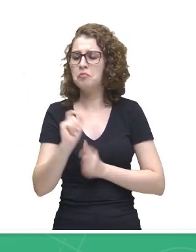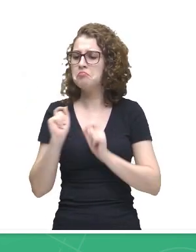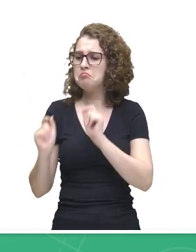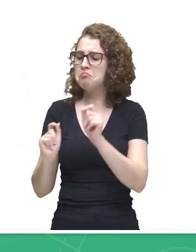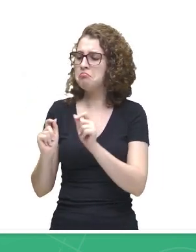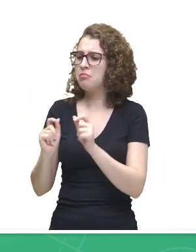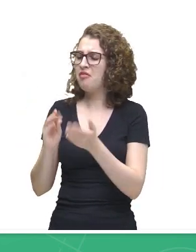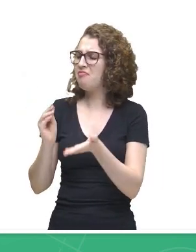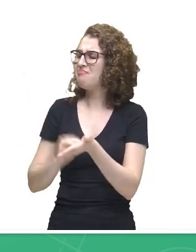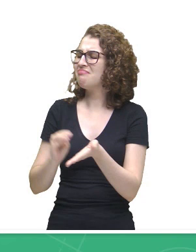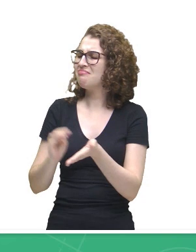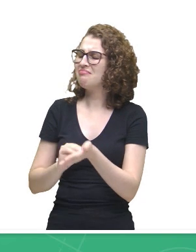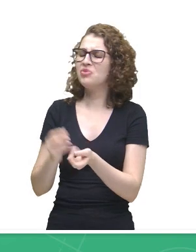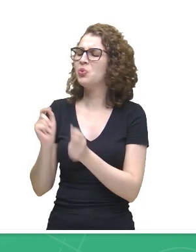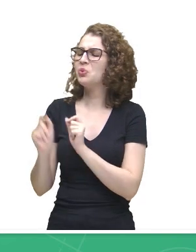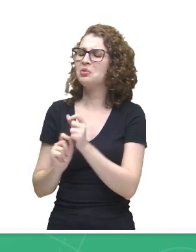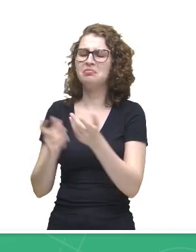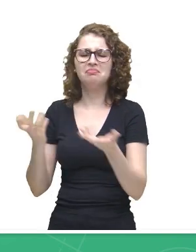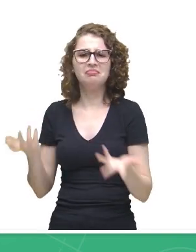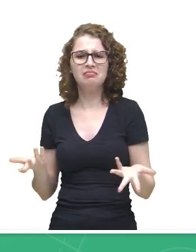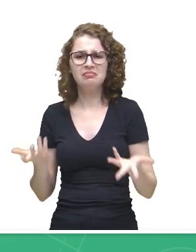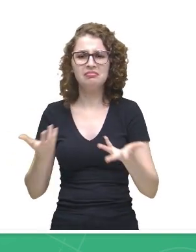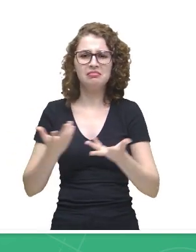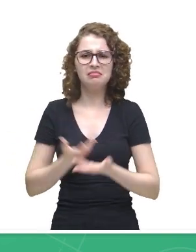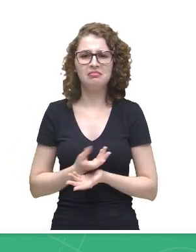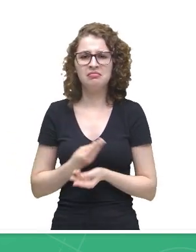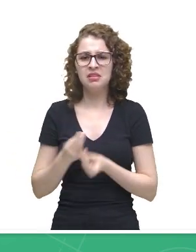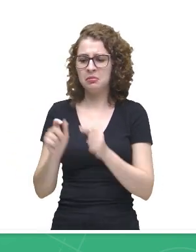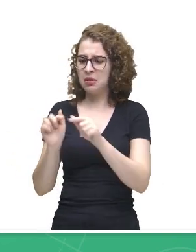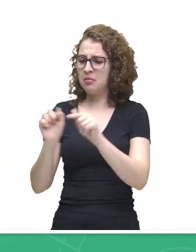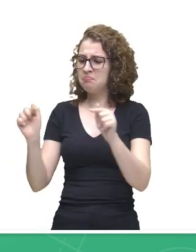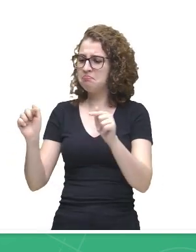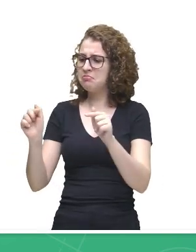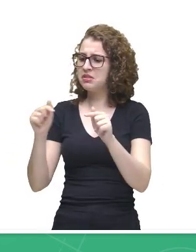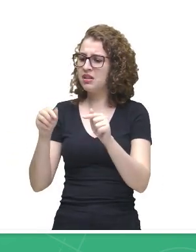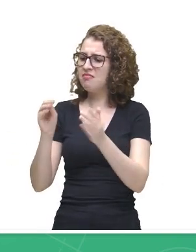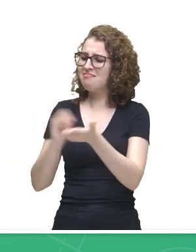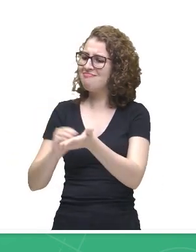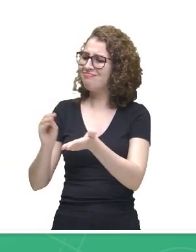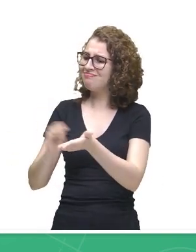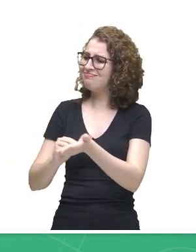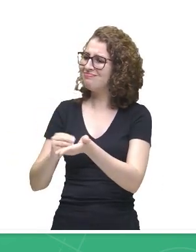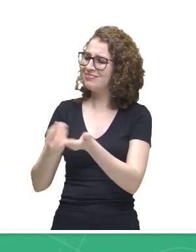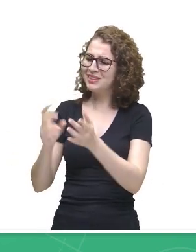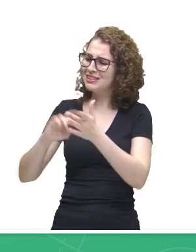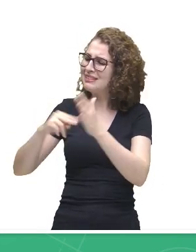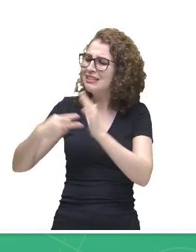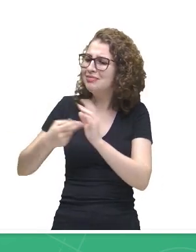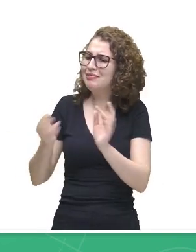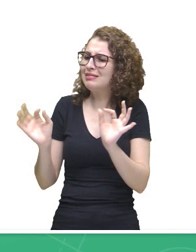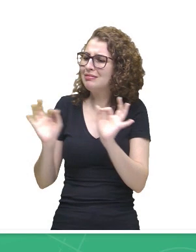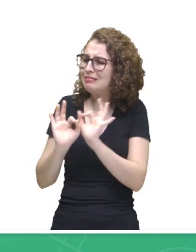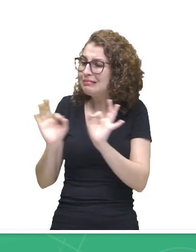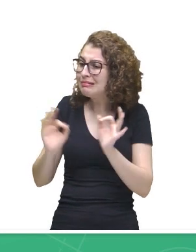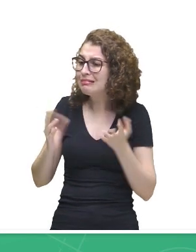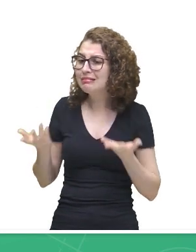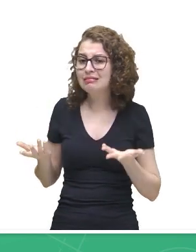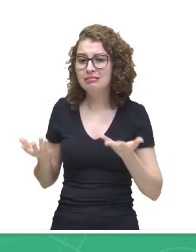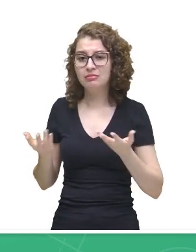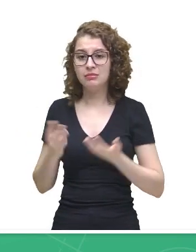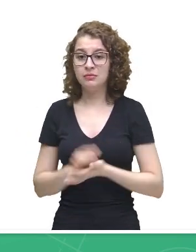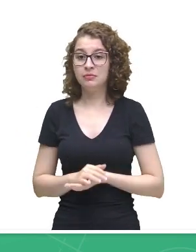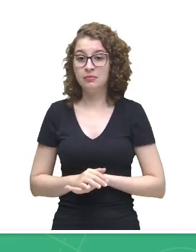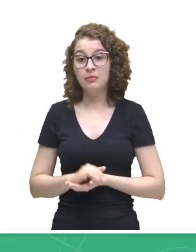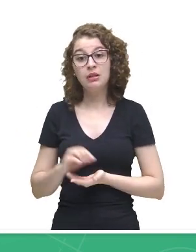ficou faltando aqui uma palavra para que a minha oração tenha sentido? Então, esse é o trabalho das